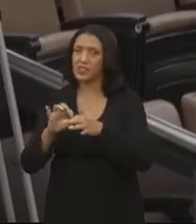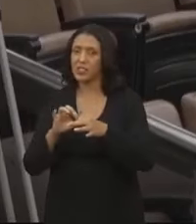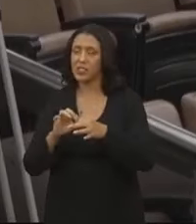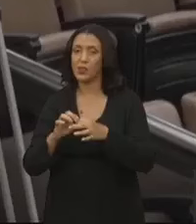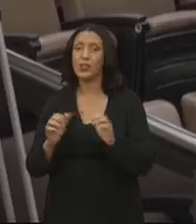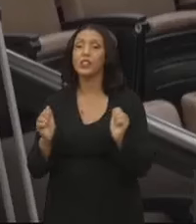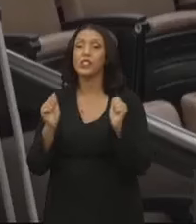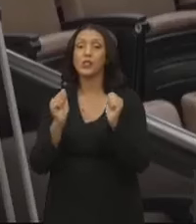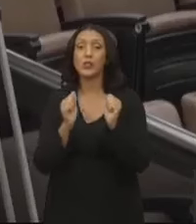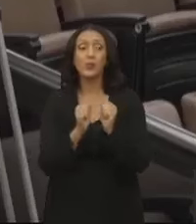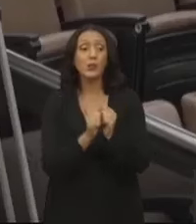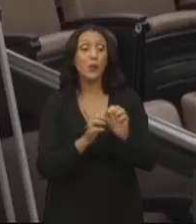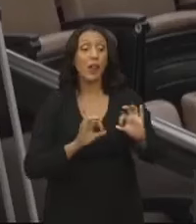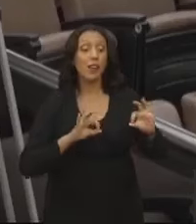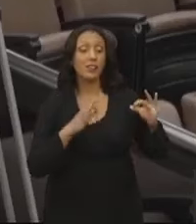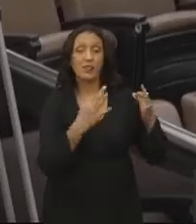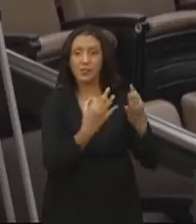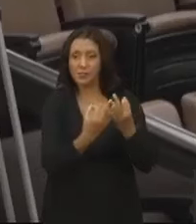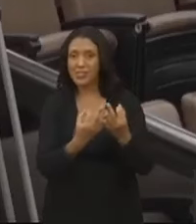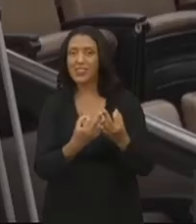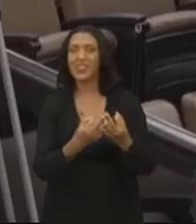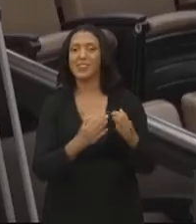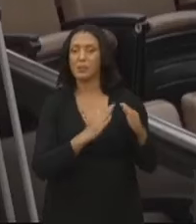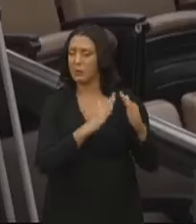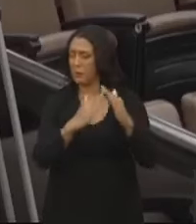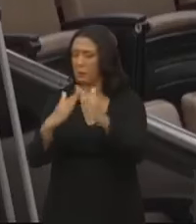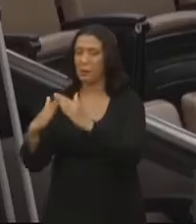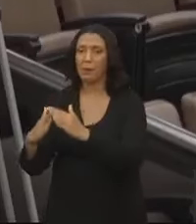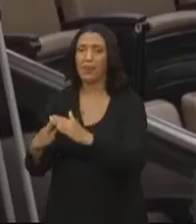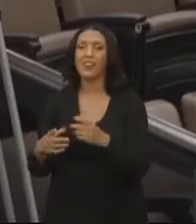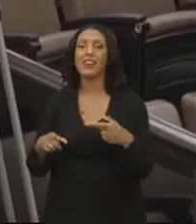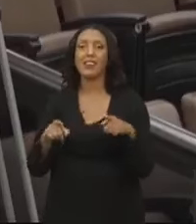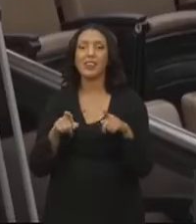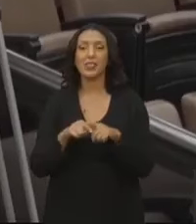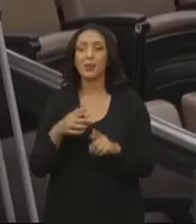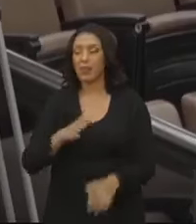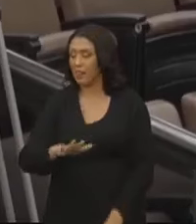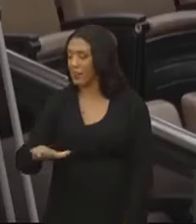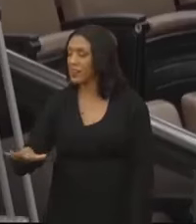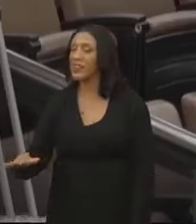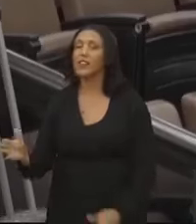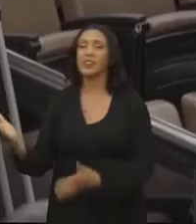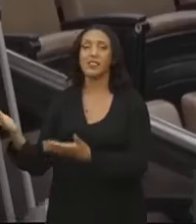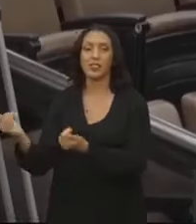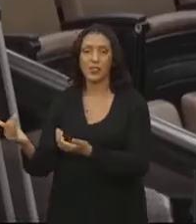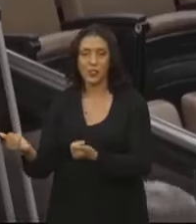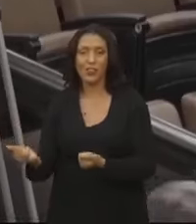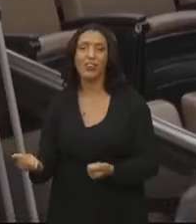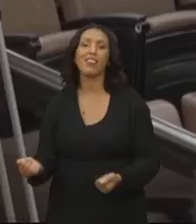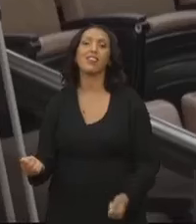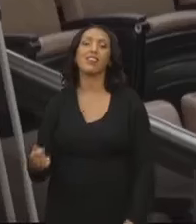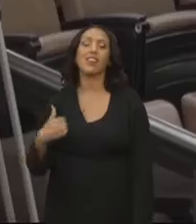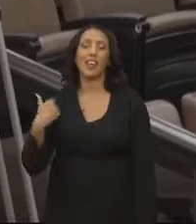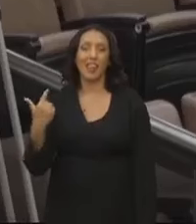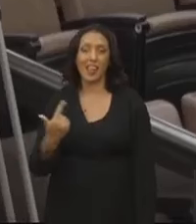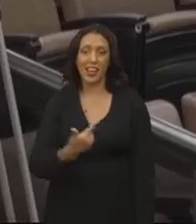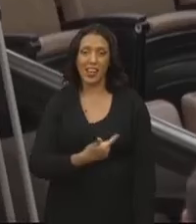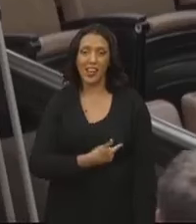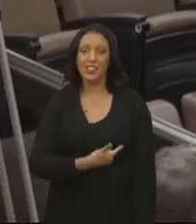de cada família, de cada criança, de cada jovem, no lugar que ele pisa, onde ele mora, nós